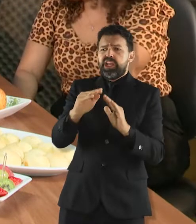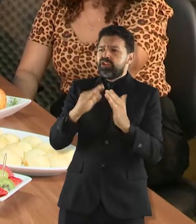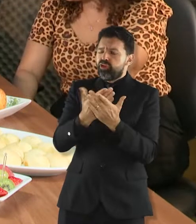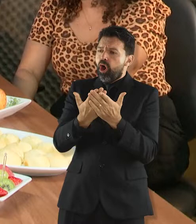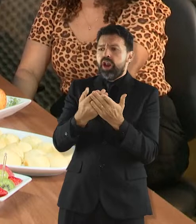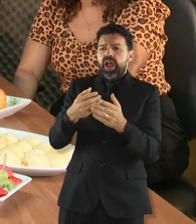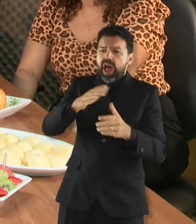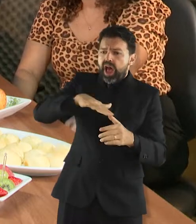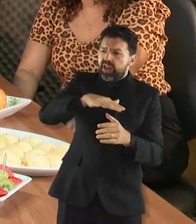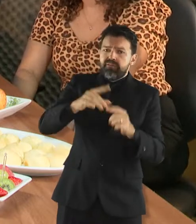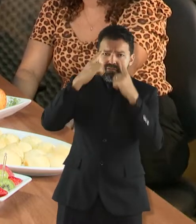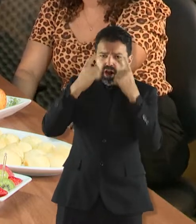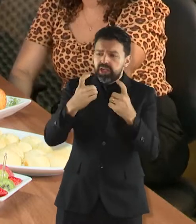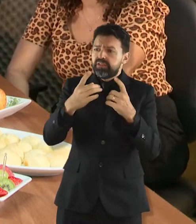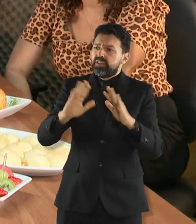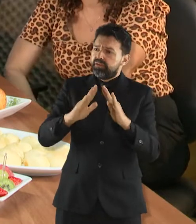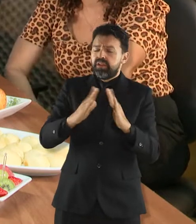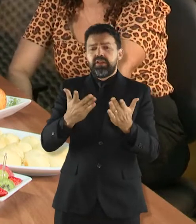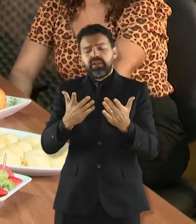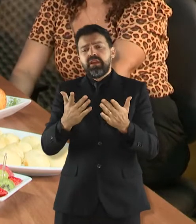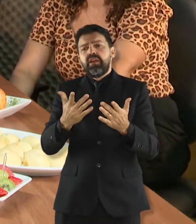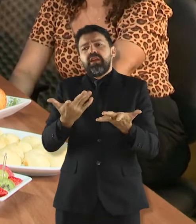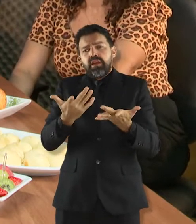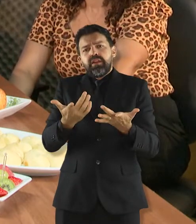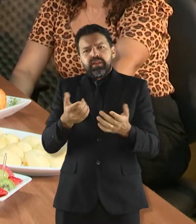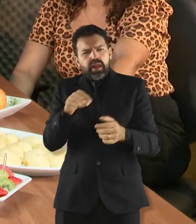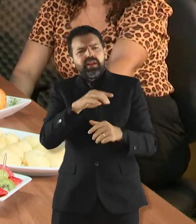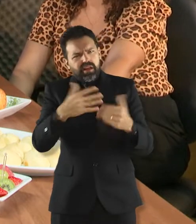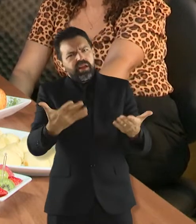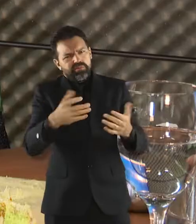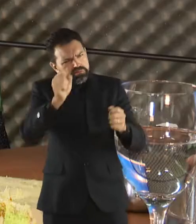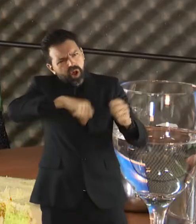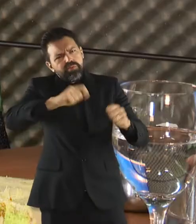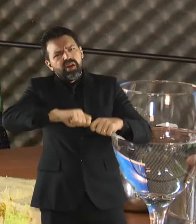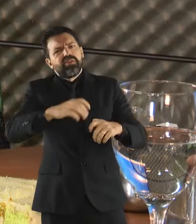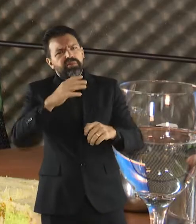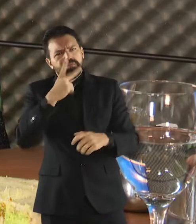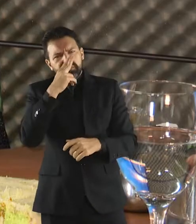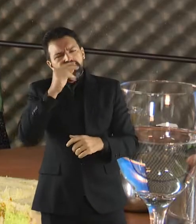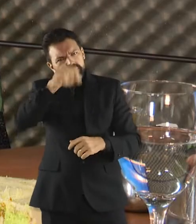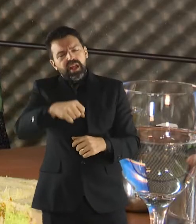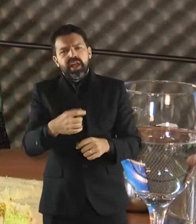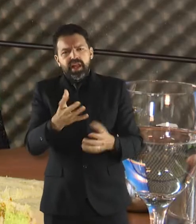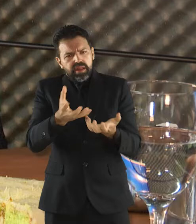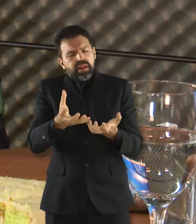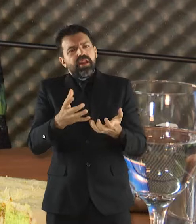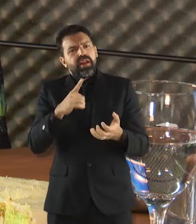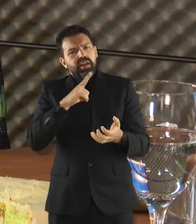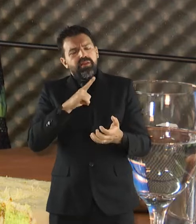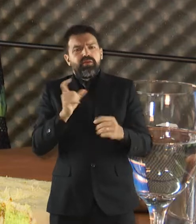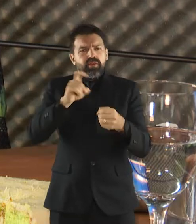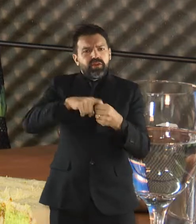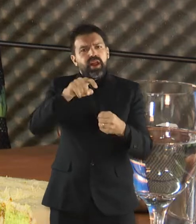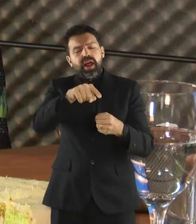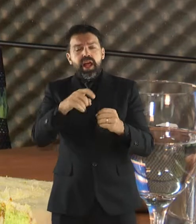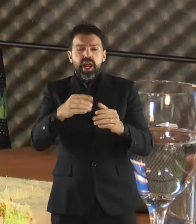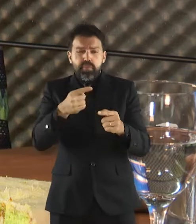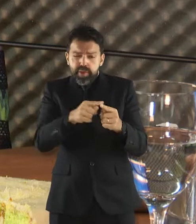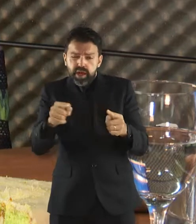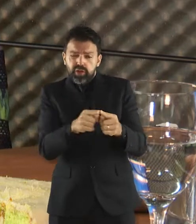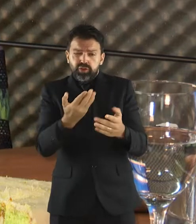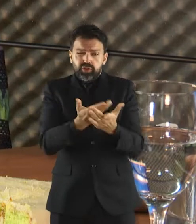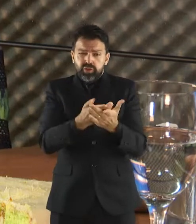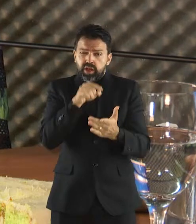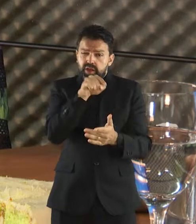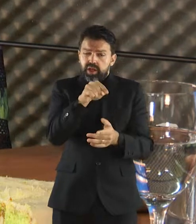Ela caberia? Caberia. De orientação. Eu tenho muita vontade de voltar lá, porque assim, eu estudei numa época que inclusive as minhas amigas